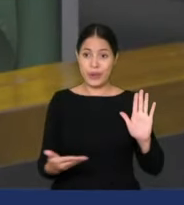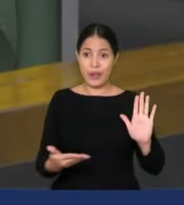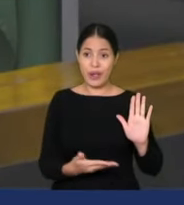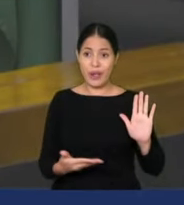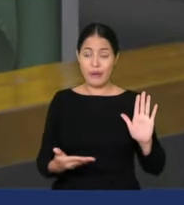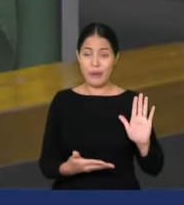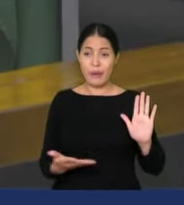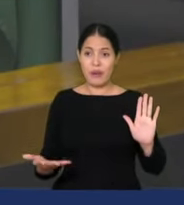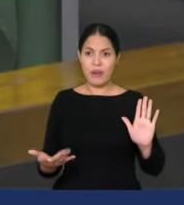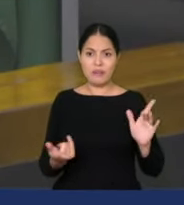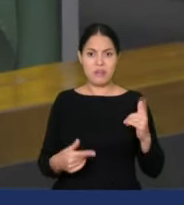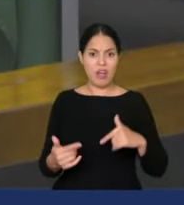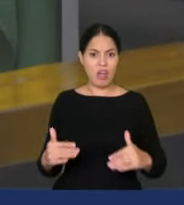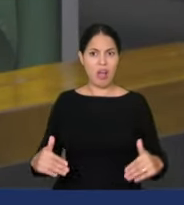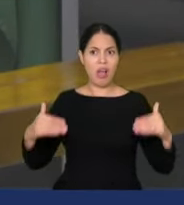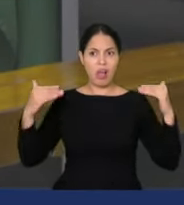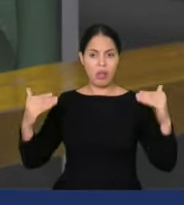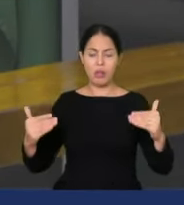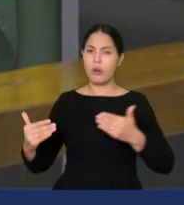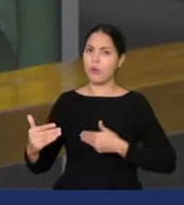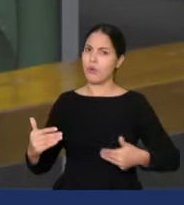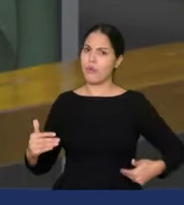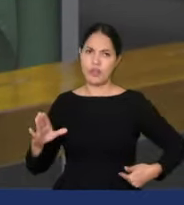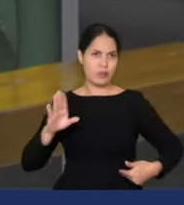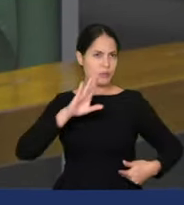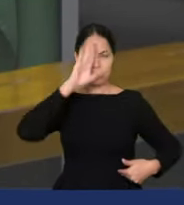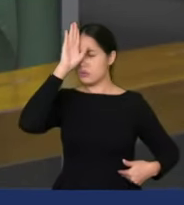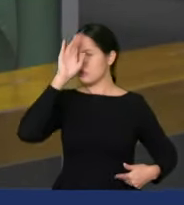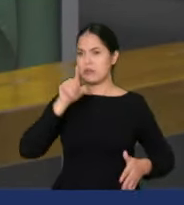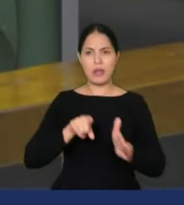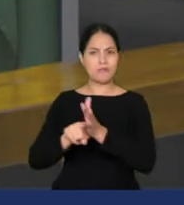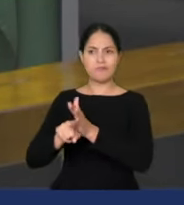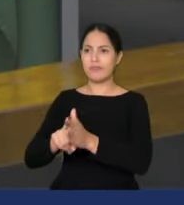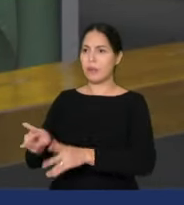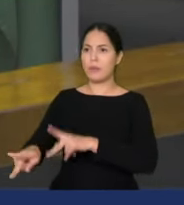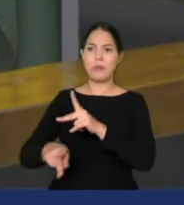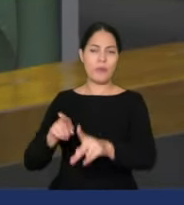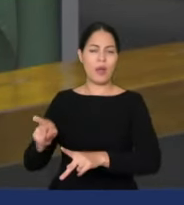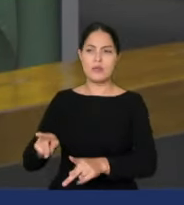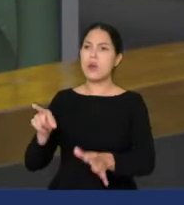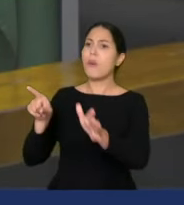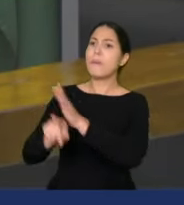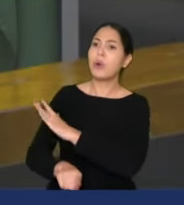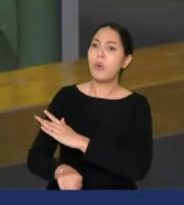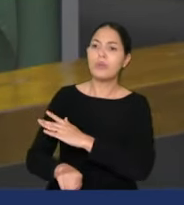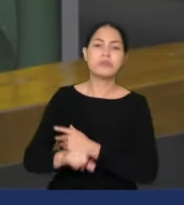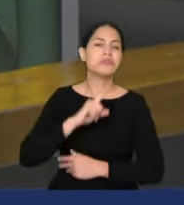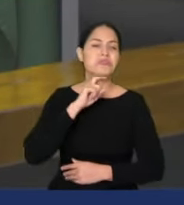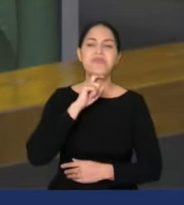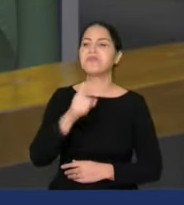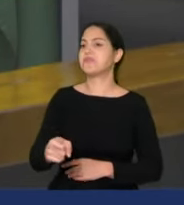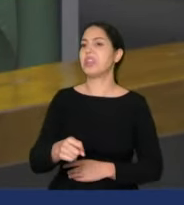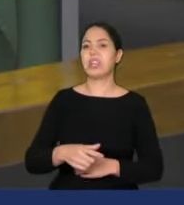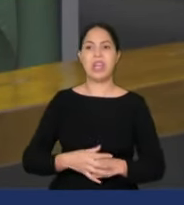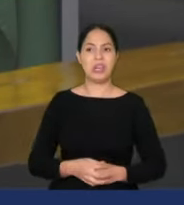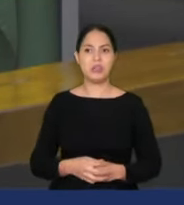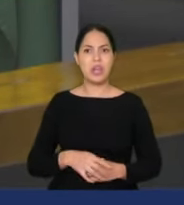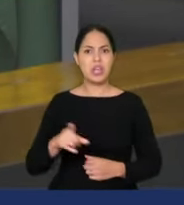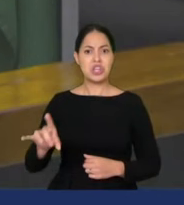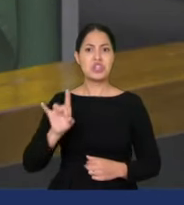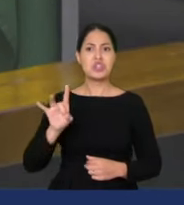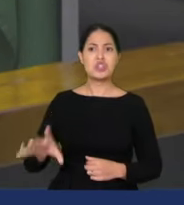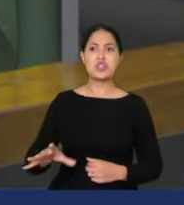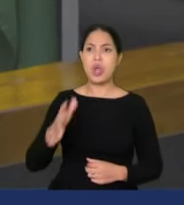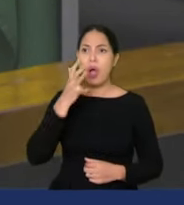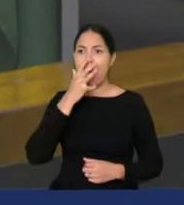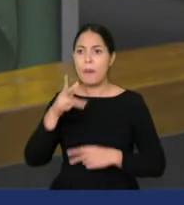de sucesso. O governo Bolsonaro não consulta a população para absolutamente nada. Ele consulta a população para ouvir o que ele quer. Mas só que a